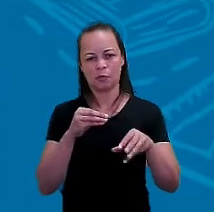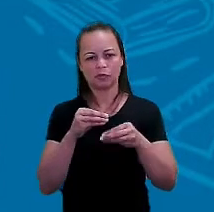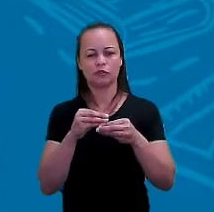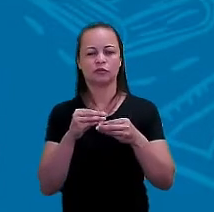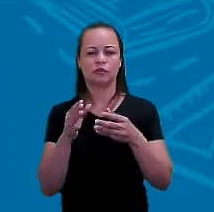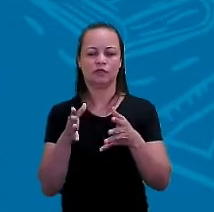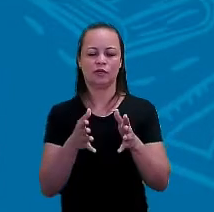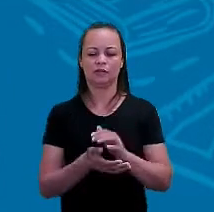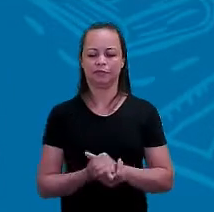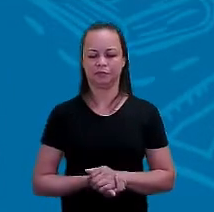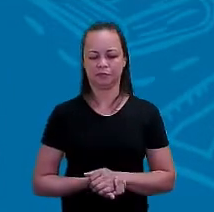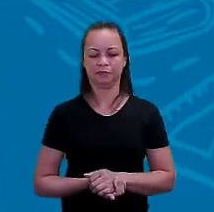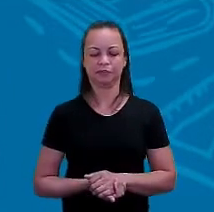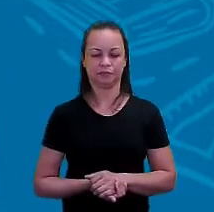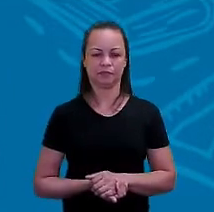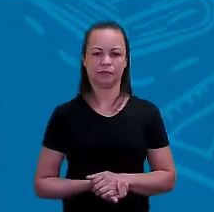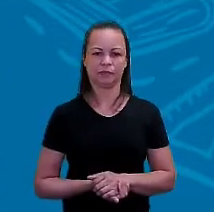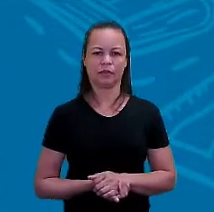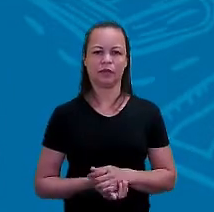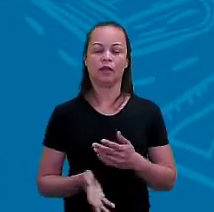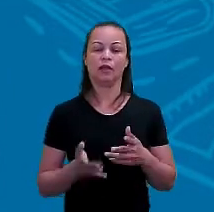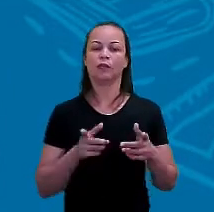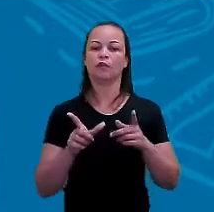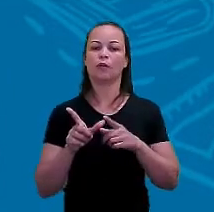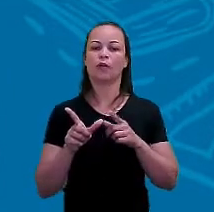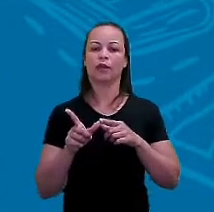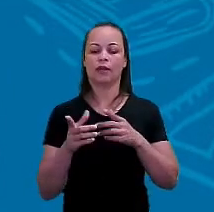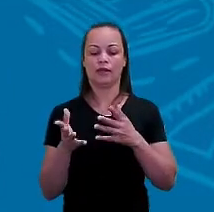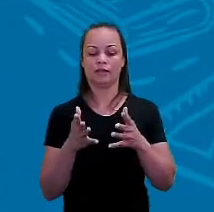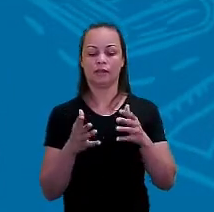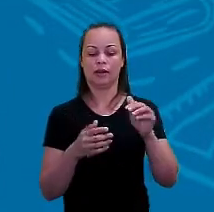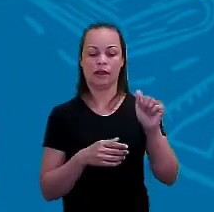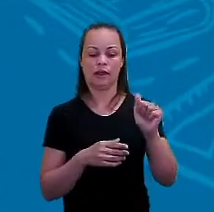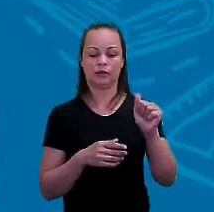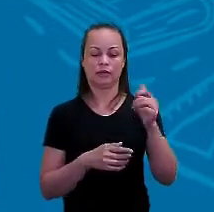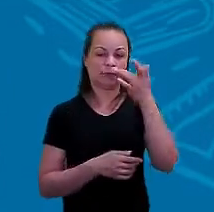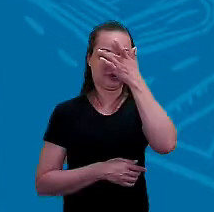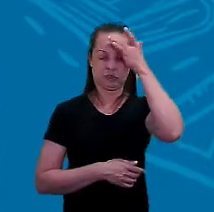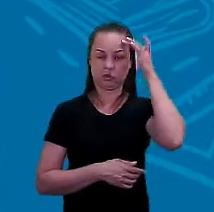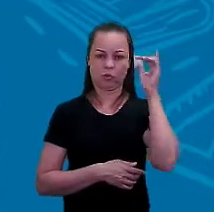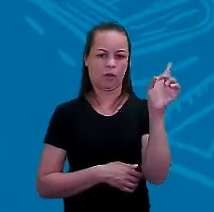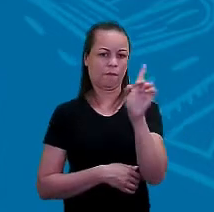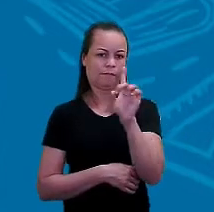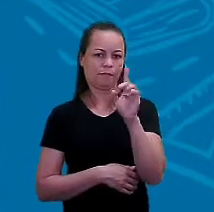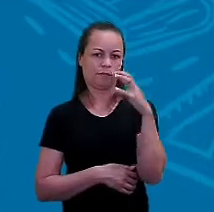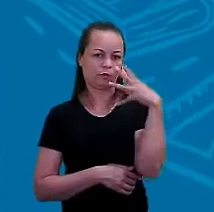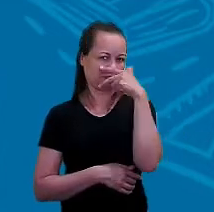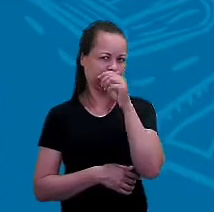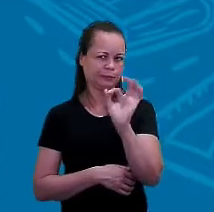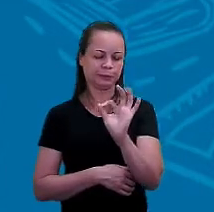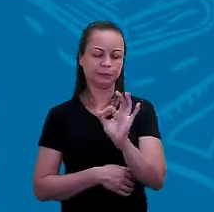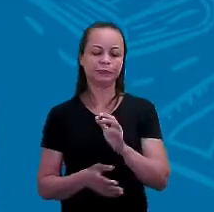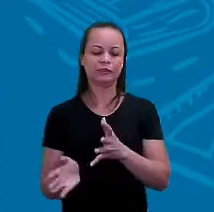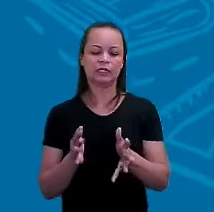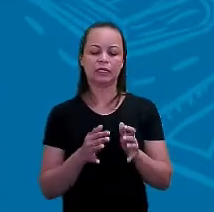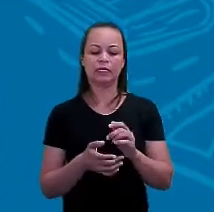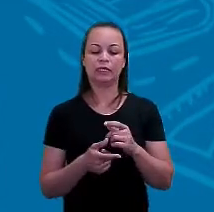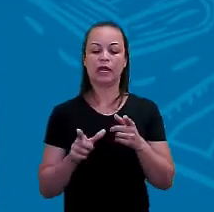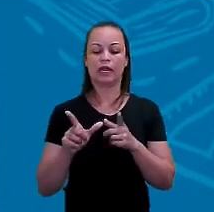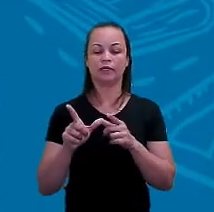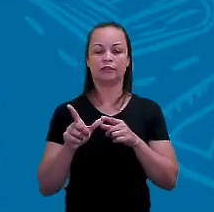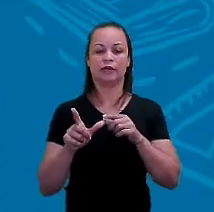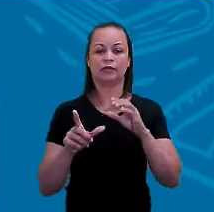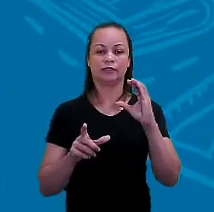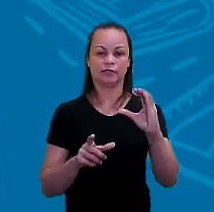Então, feio é ugly, não aparece aí. A letra está dizendo que a pessoa não está bonita, está negando. E a frase aí, ela está afirmando, ela não